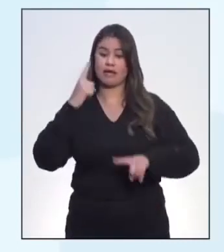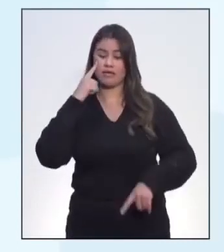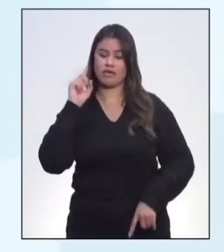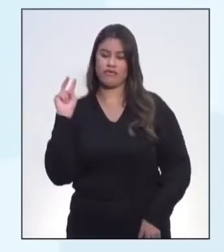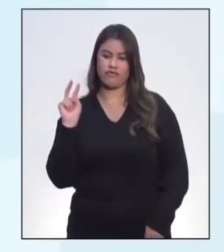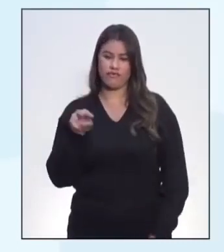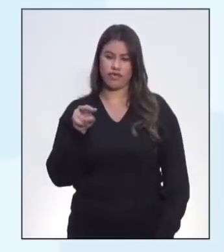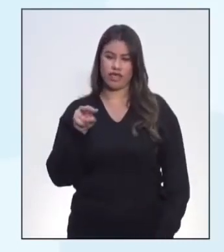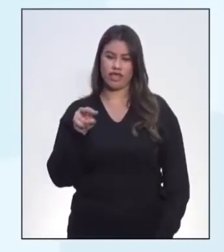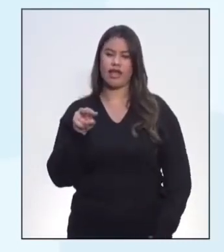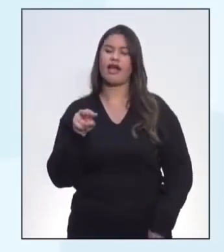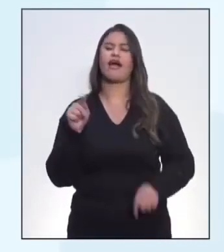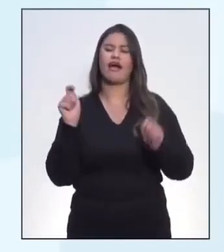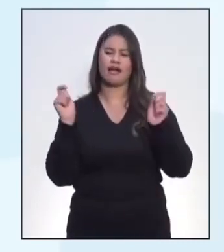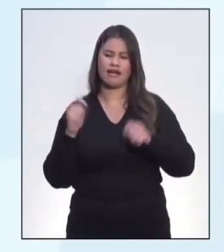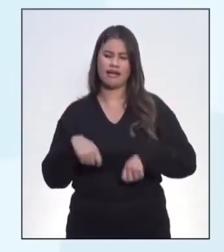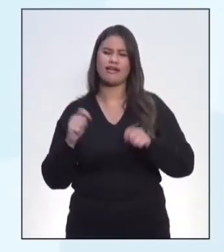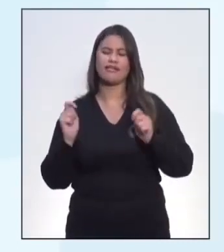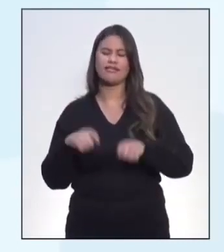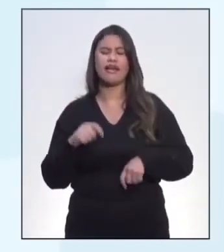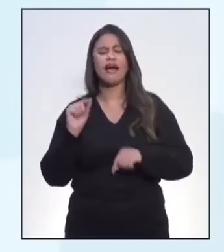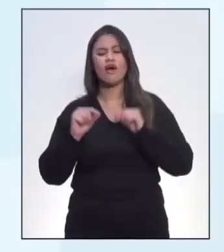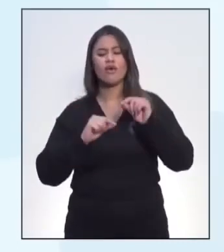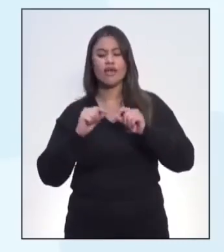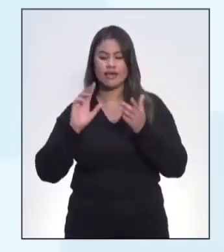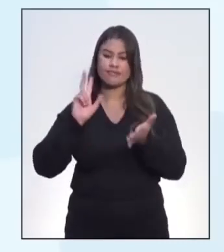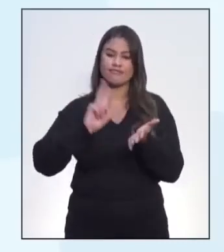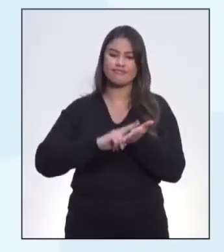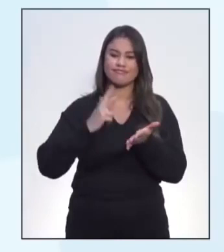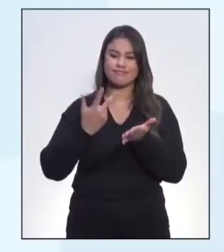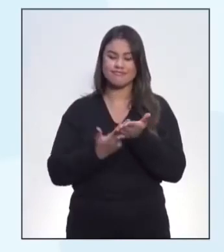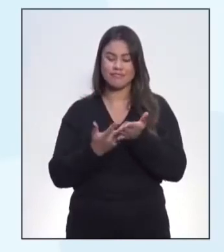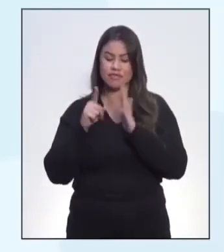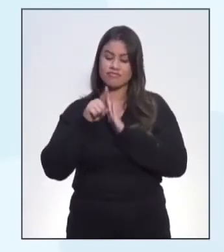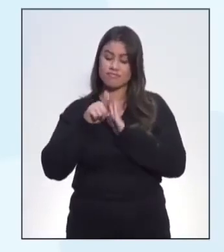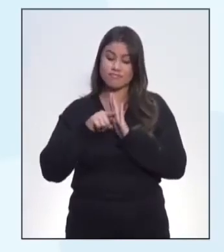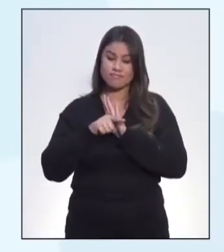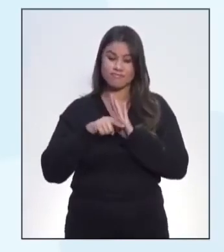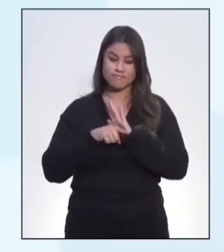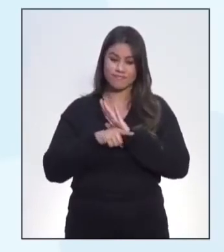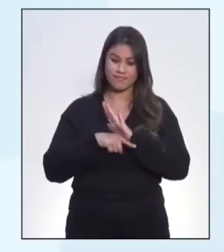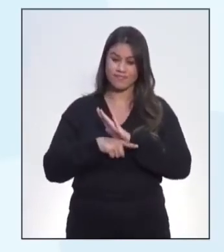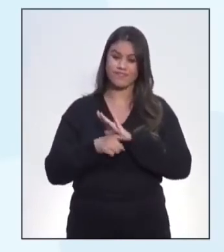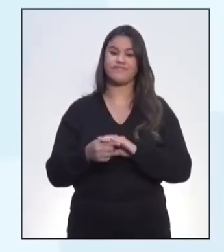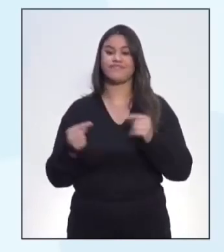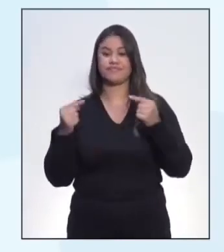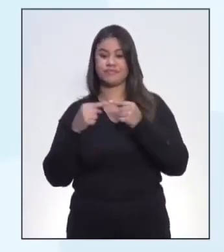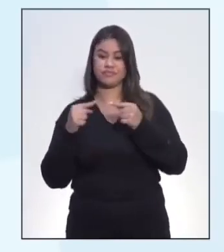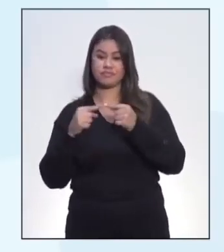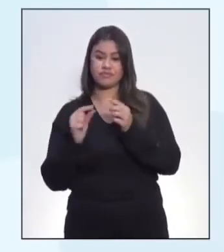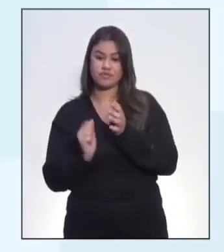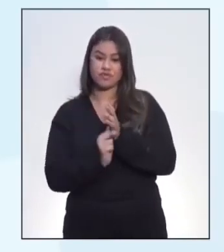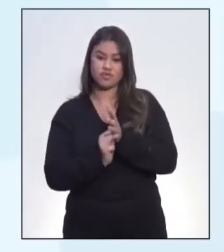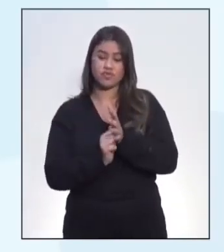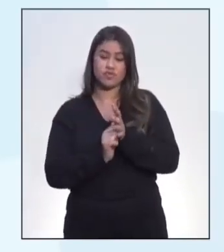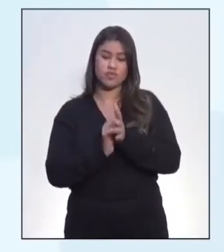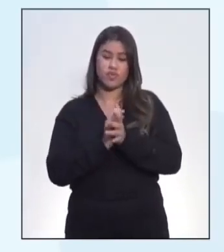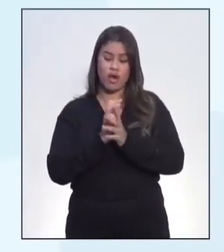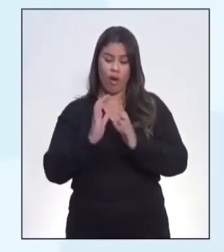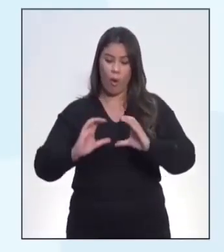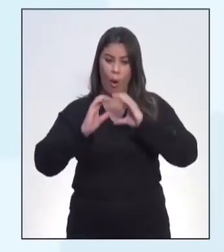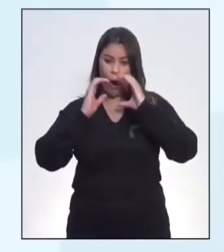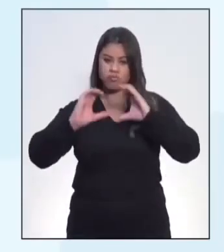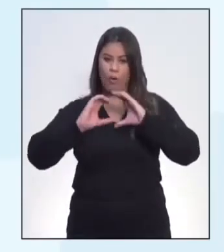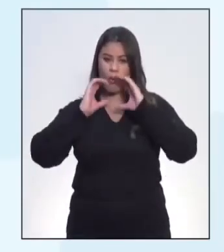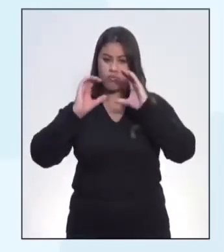a análise ali desse infográfico, associando aí a quantidade de